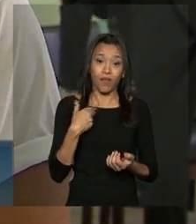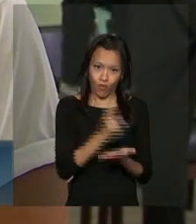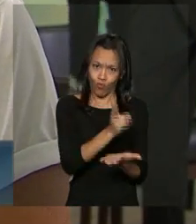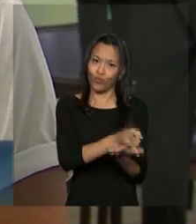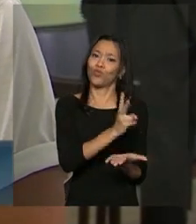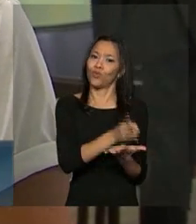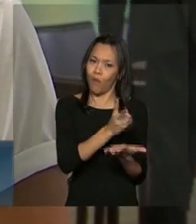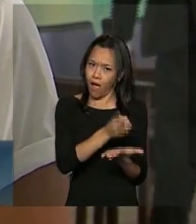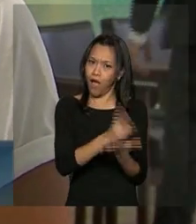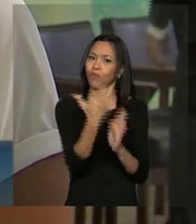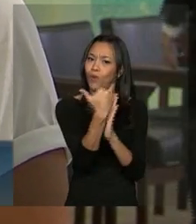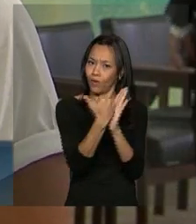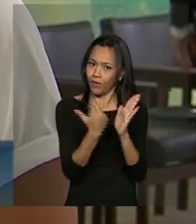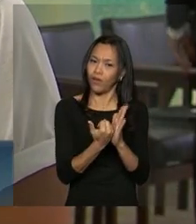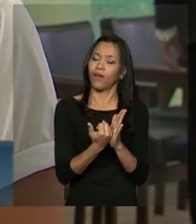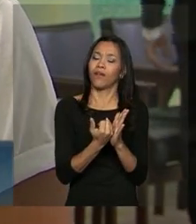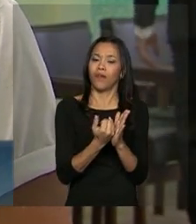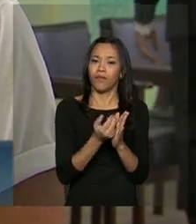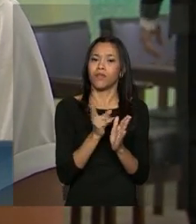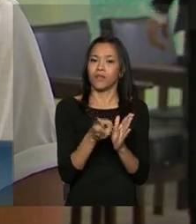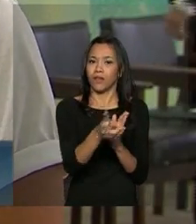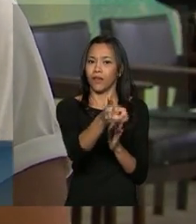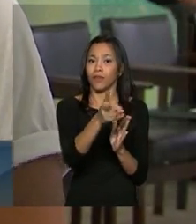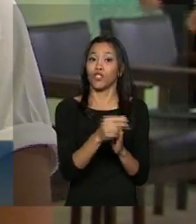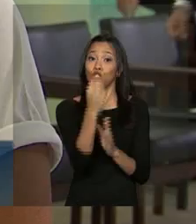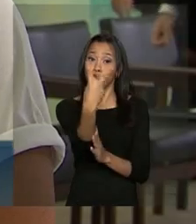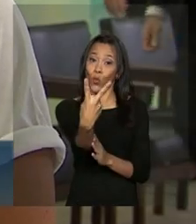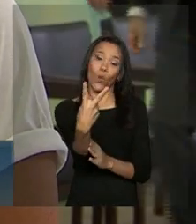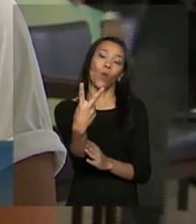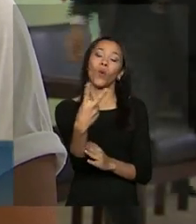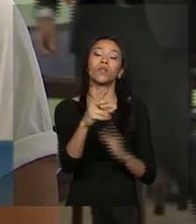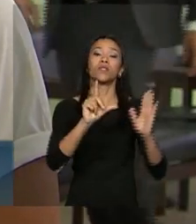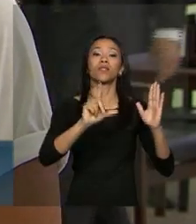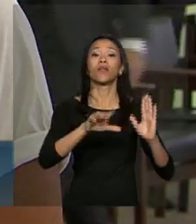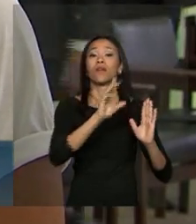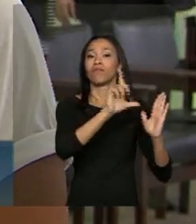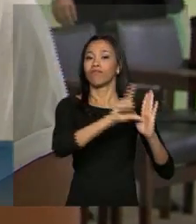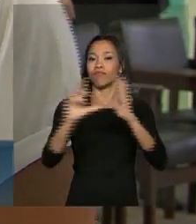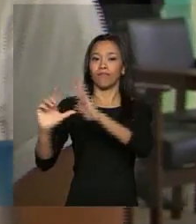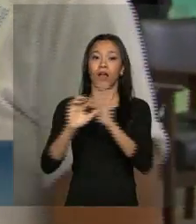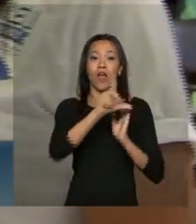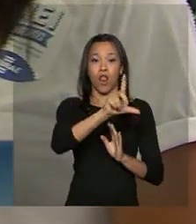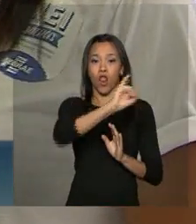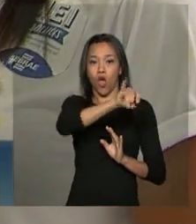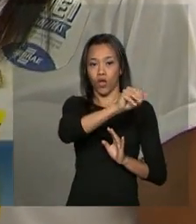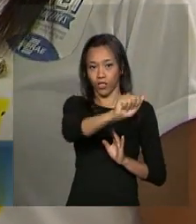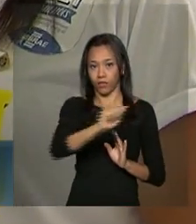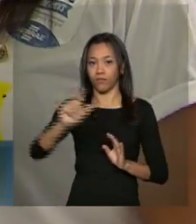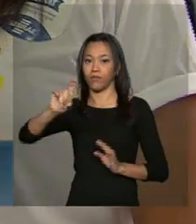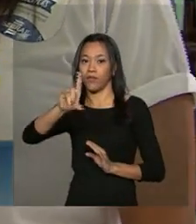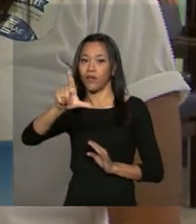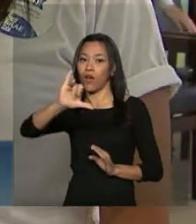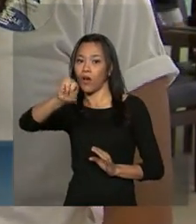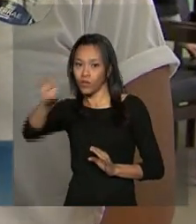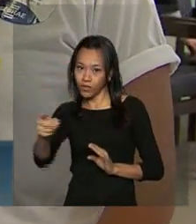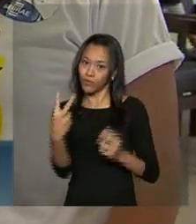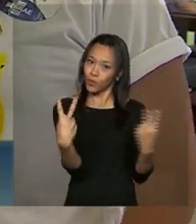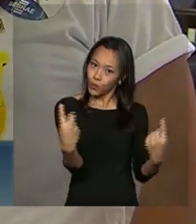quero continuar sendo proprietária de duas lojas, mas como micro. Mas uma hora vai ter que crescer mais, né?